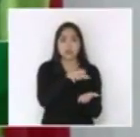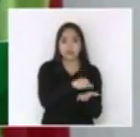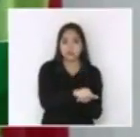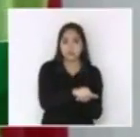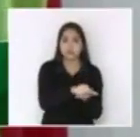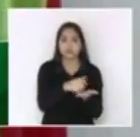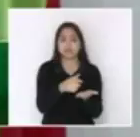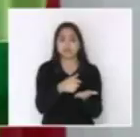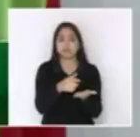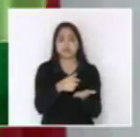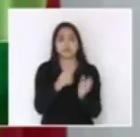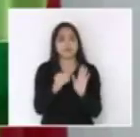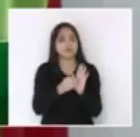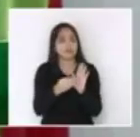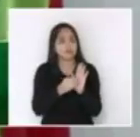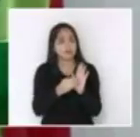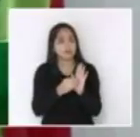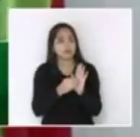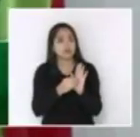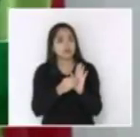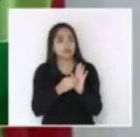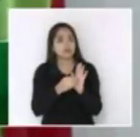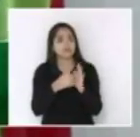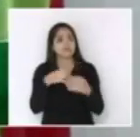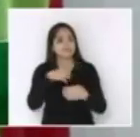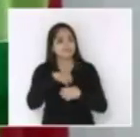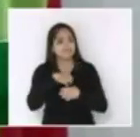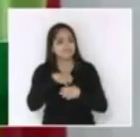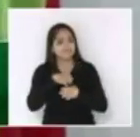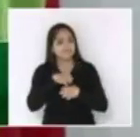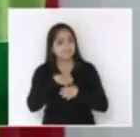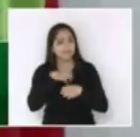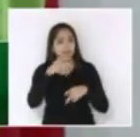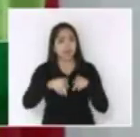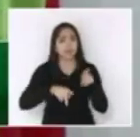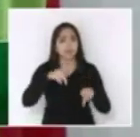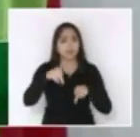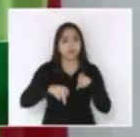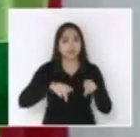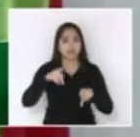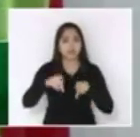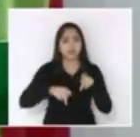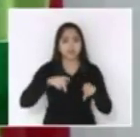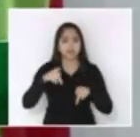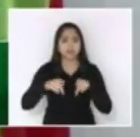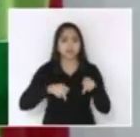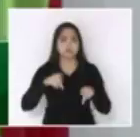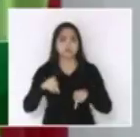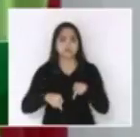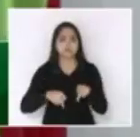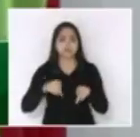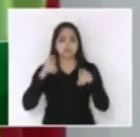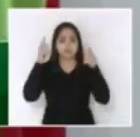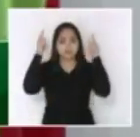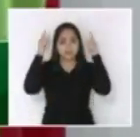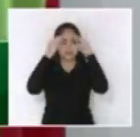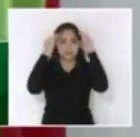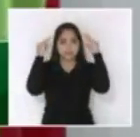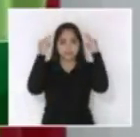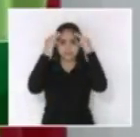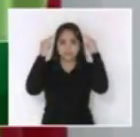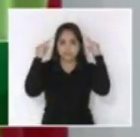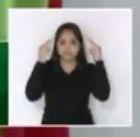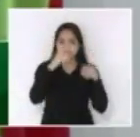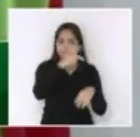havia feito, a minha solidariedade ao povo mexicano, mais de 200 mortos no terremoto